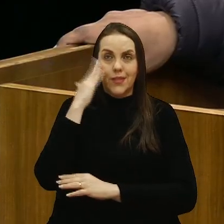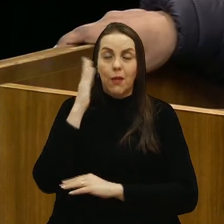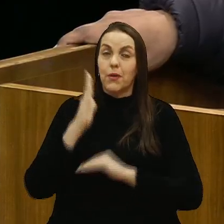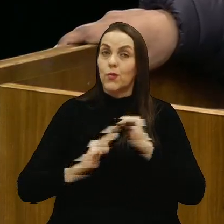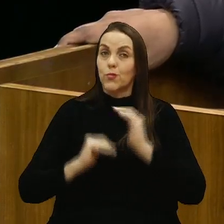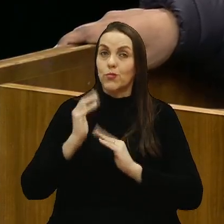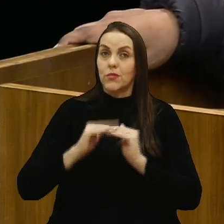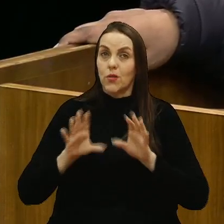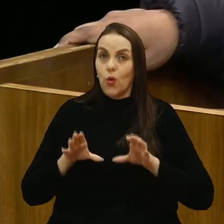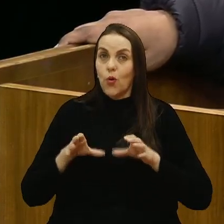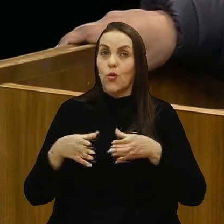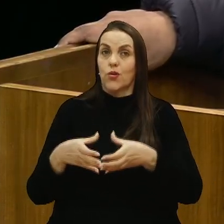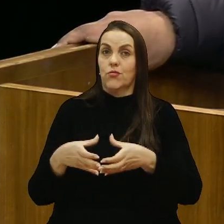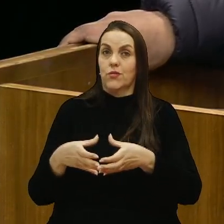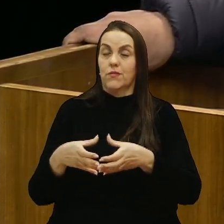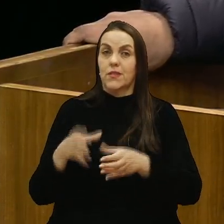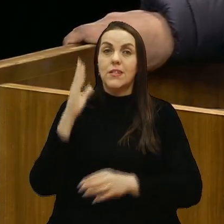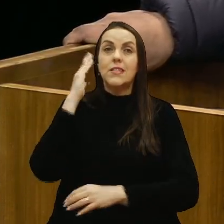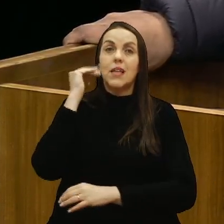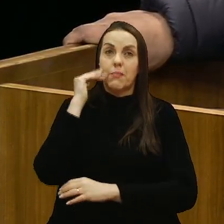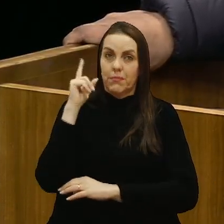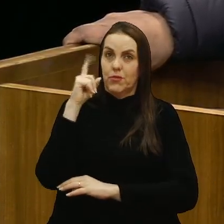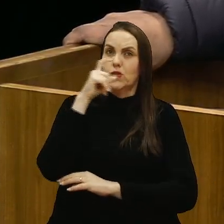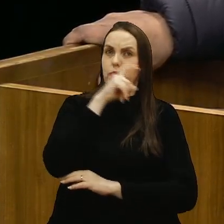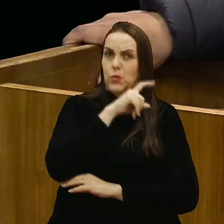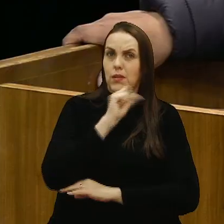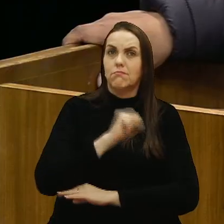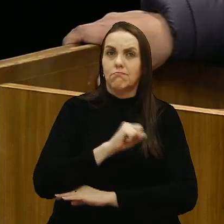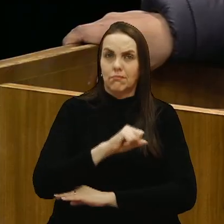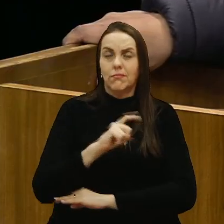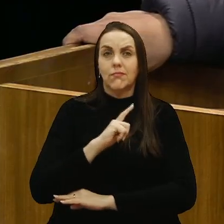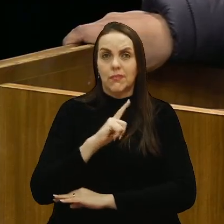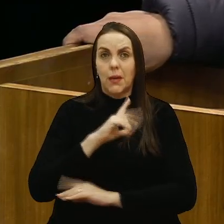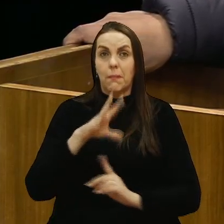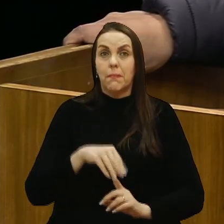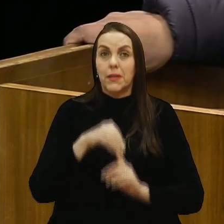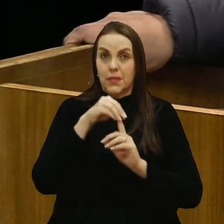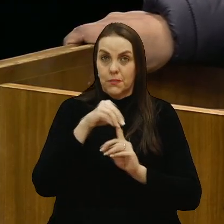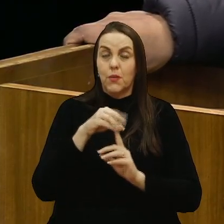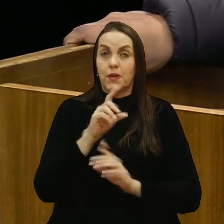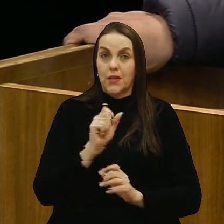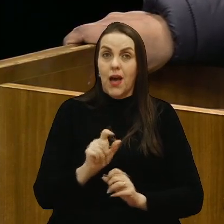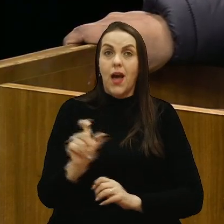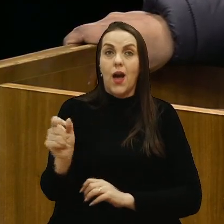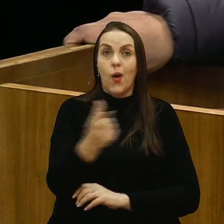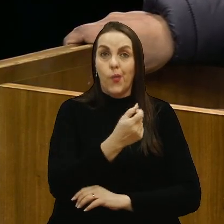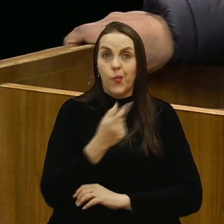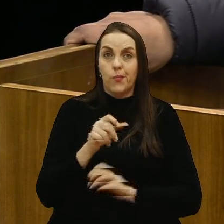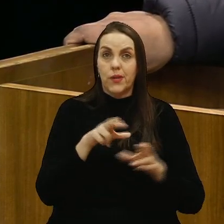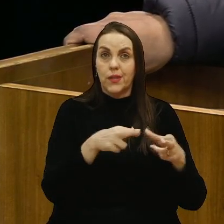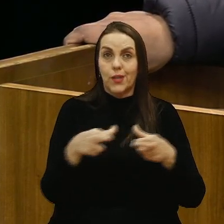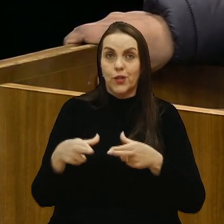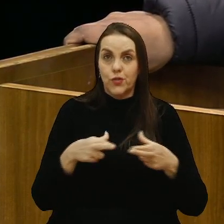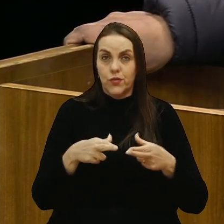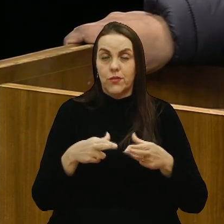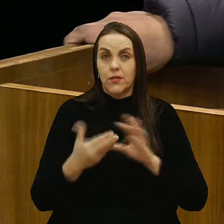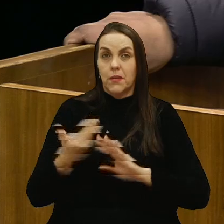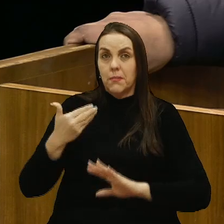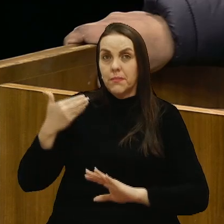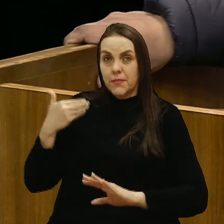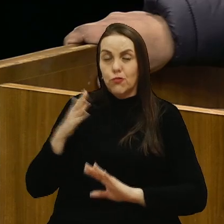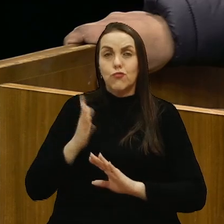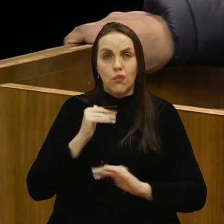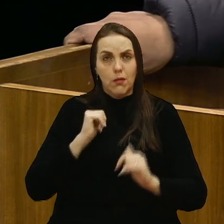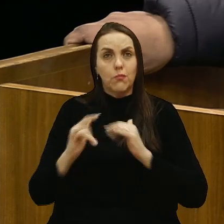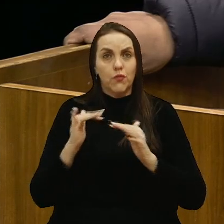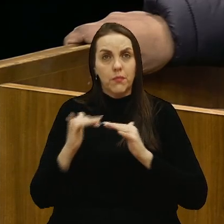coletiva. Sabemos dos gargalos que tem, principalmente no que tange algumas regiões. E, no passado, fizemos um